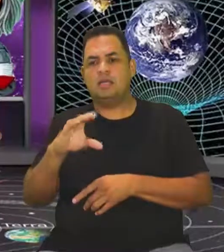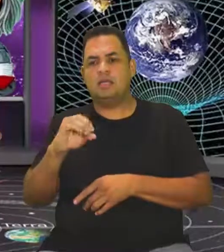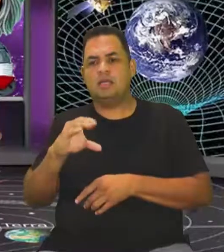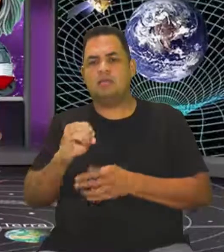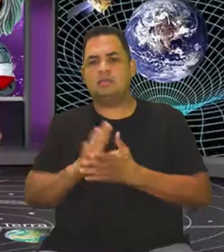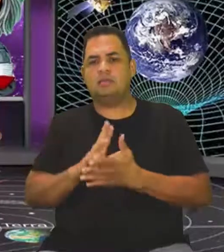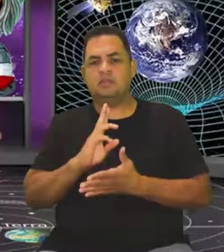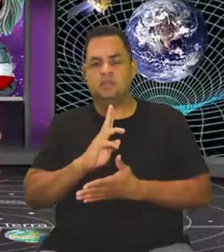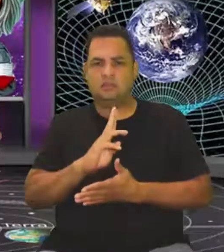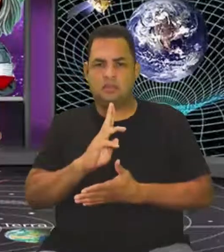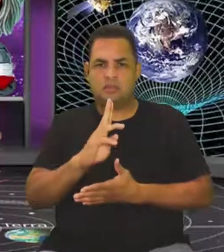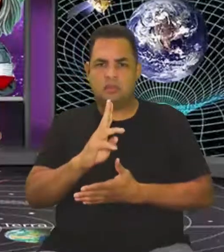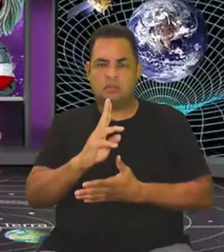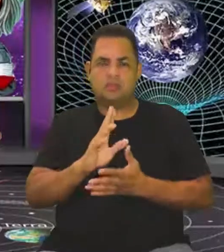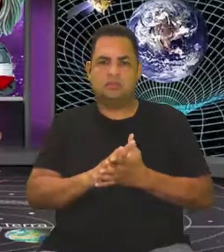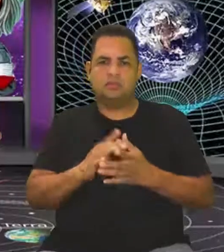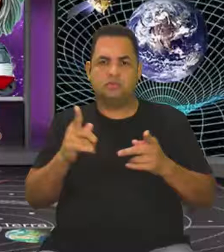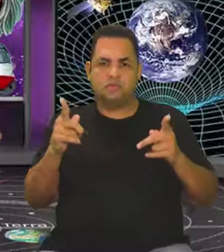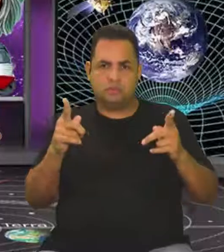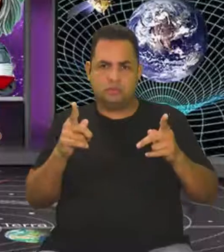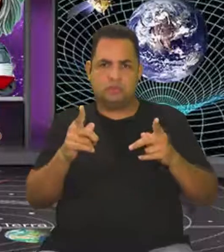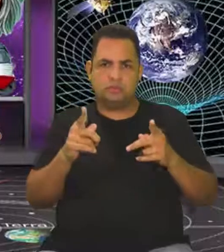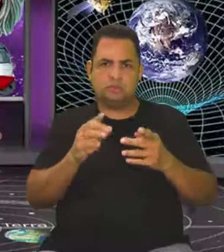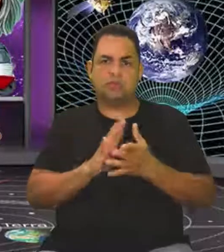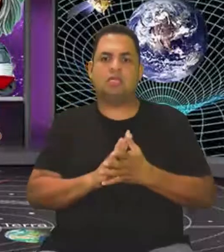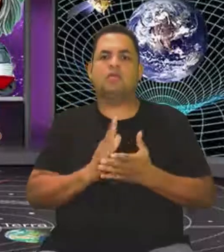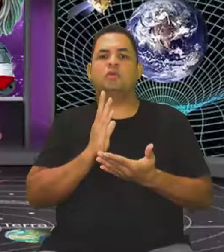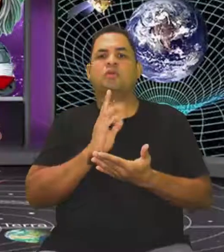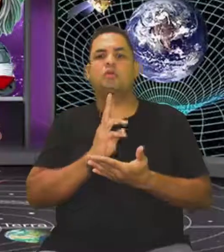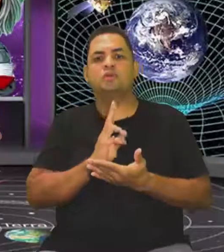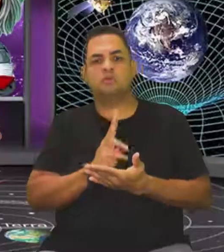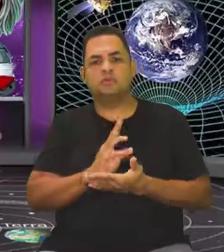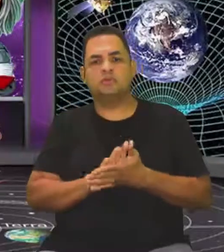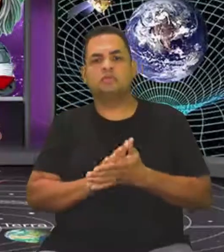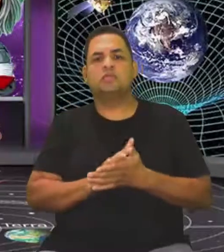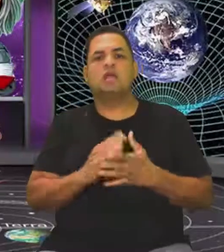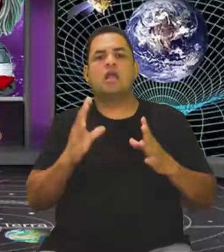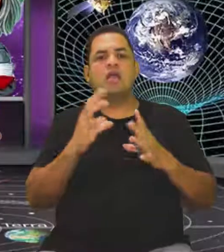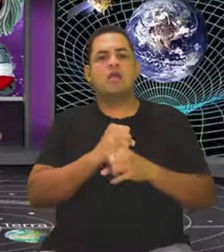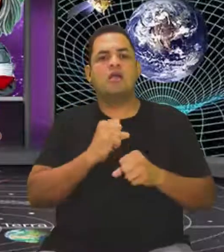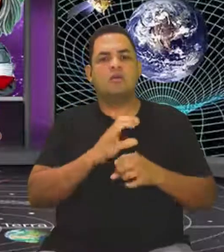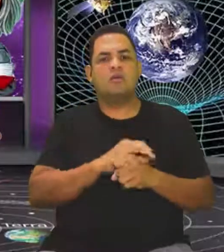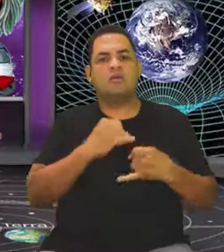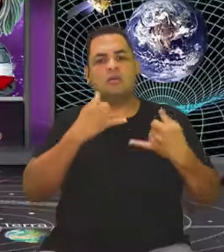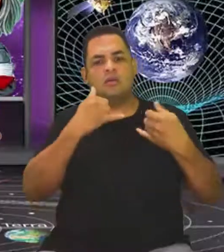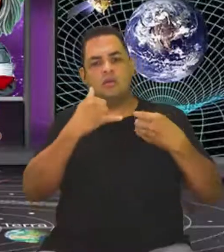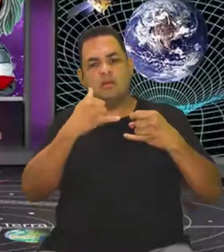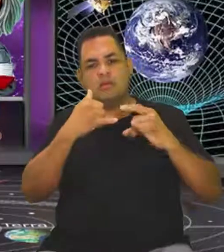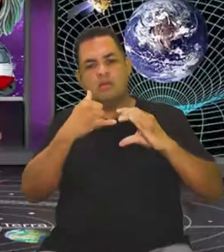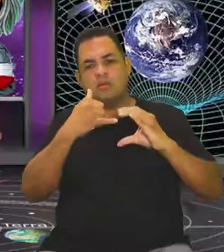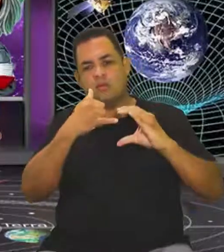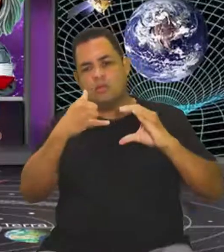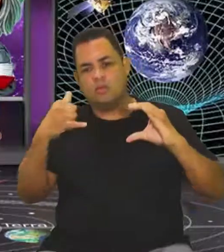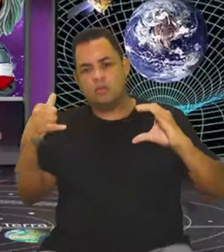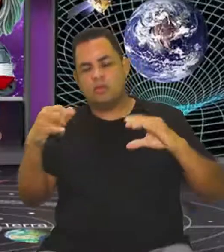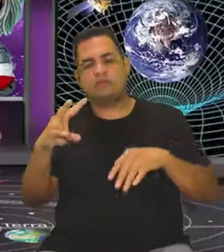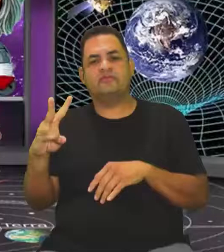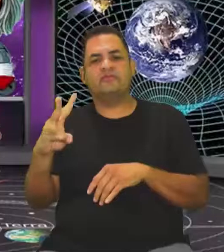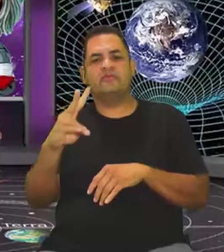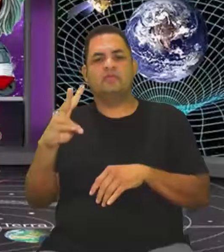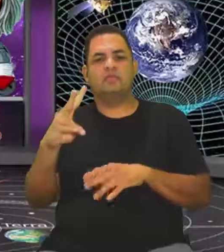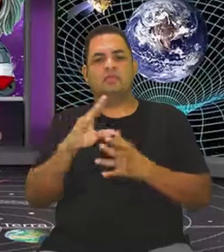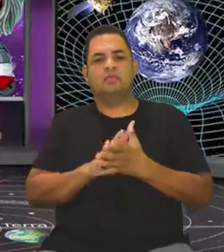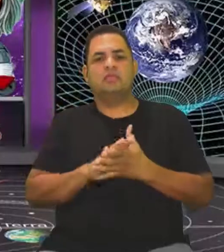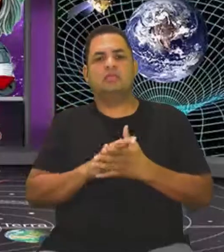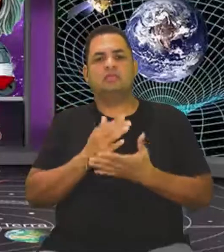vai continuar calculando resistência equivalente, corrente, tensão que alimenta o circuito,